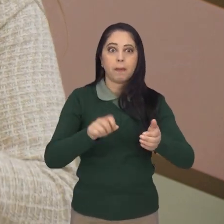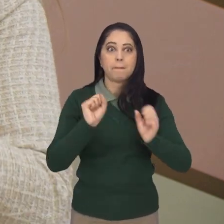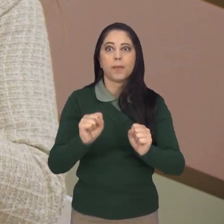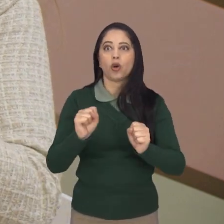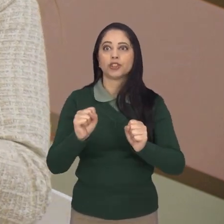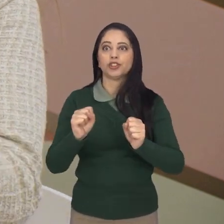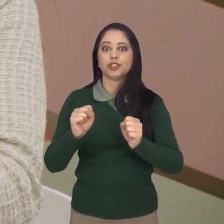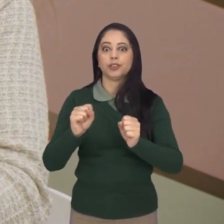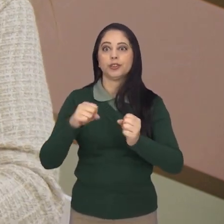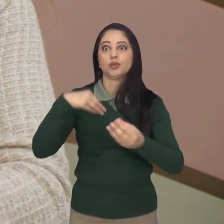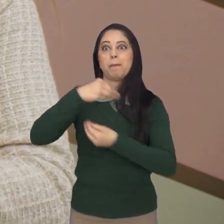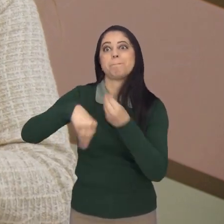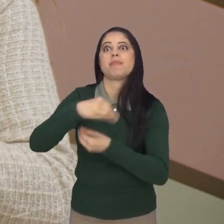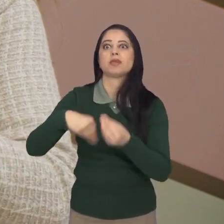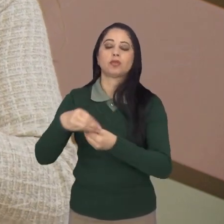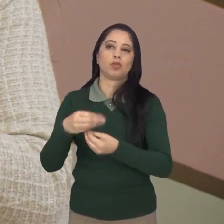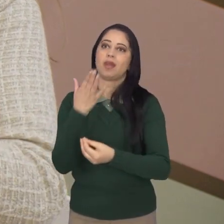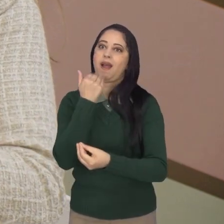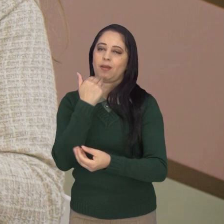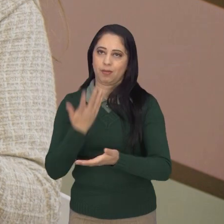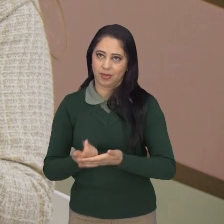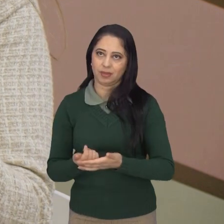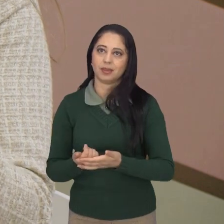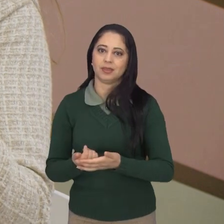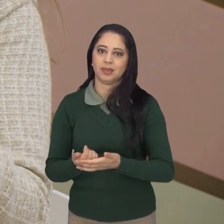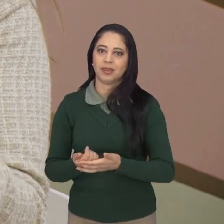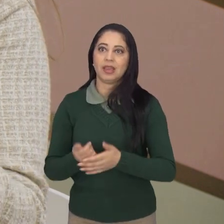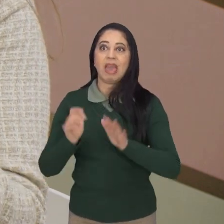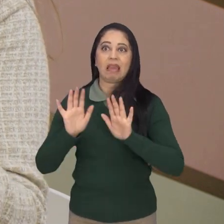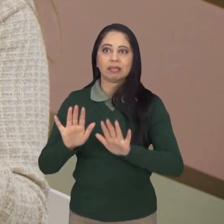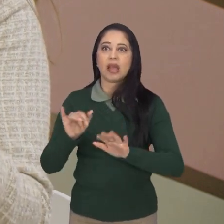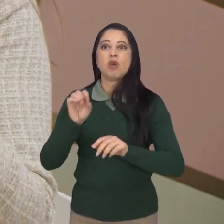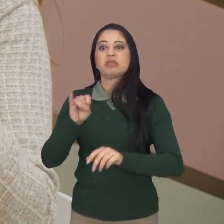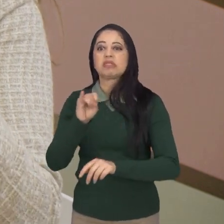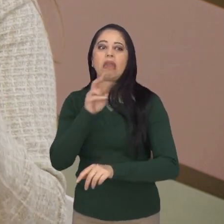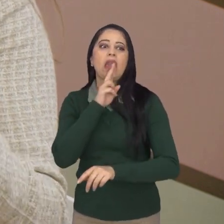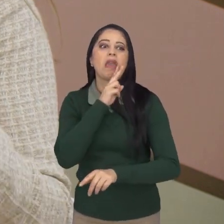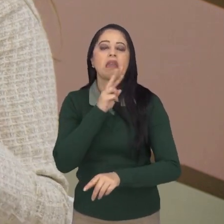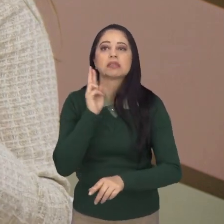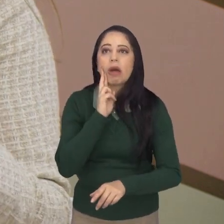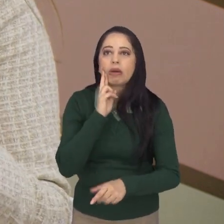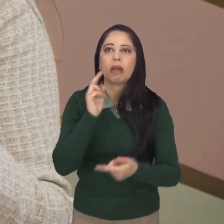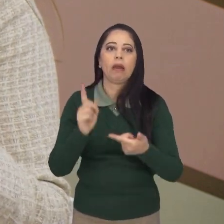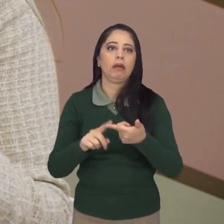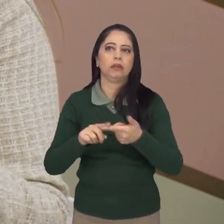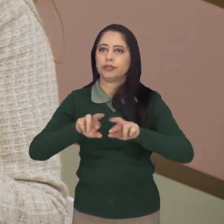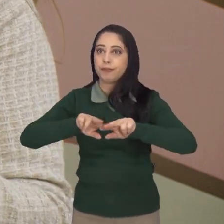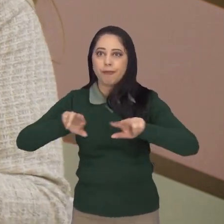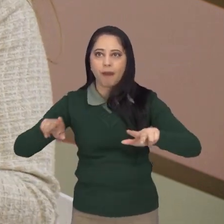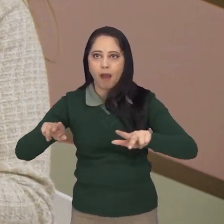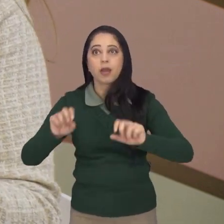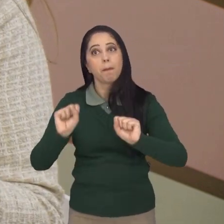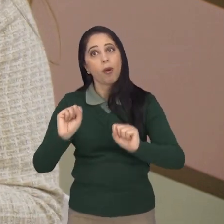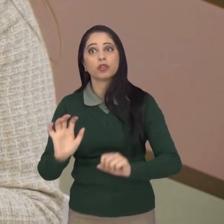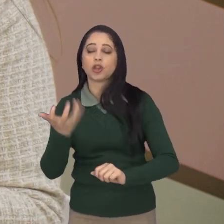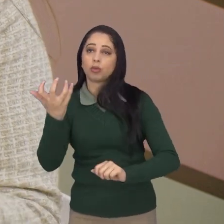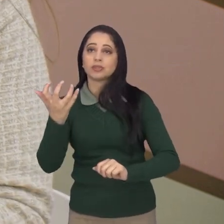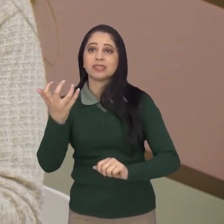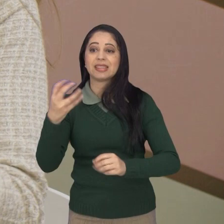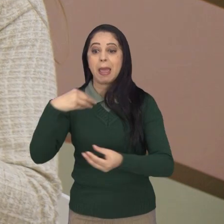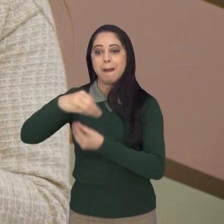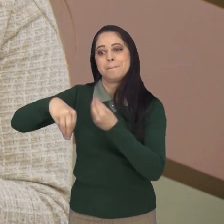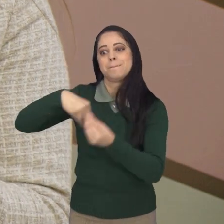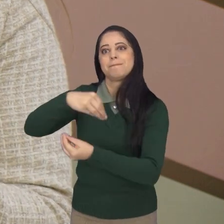ou na indústria alimentícia, né, nas alimentações industrializadas ou mesmo nas cozinhas tradicionais. E aí, essa